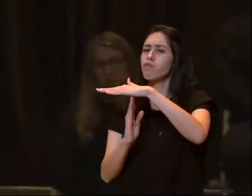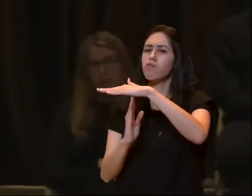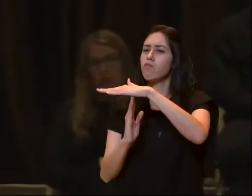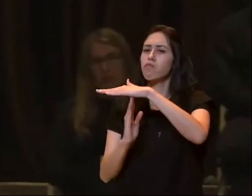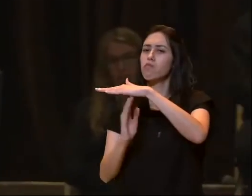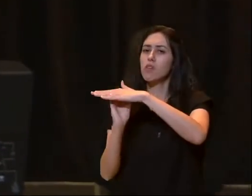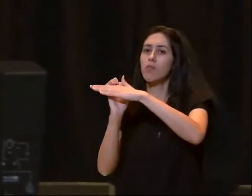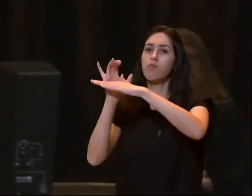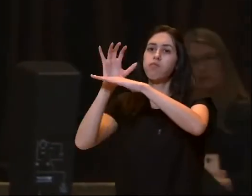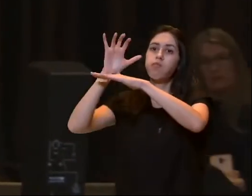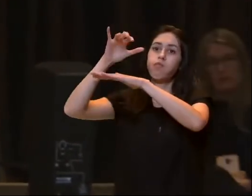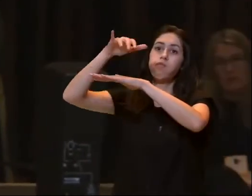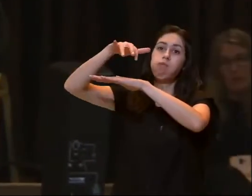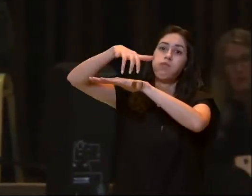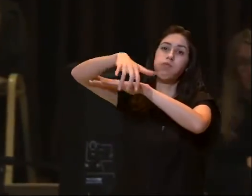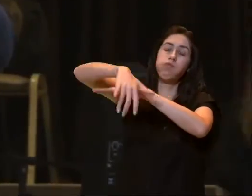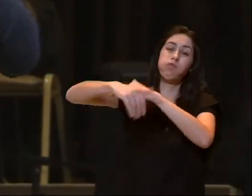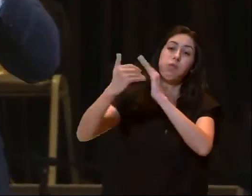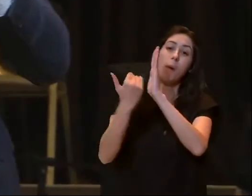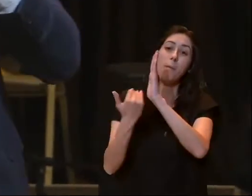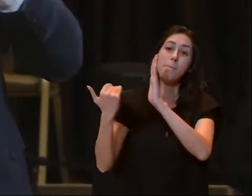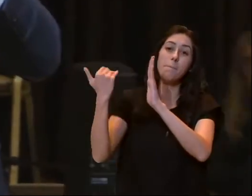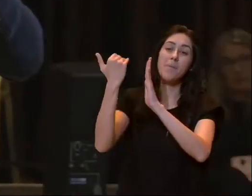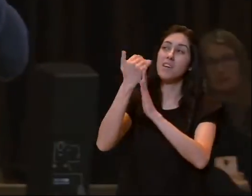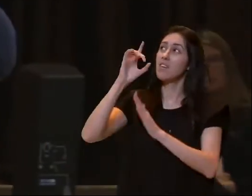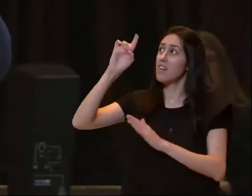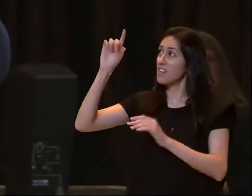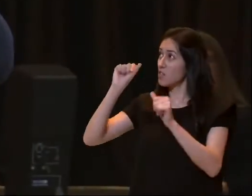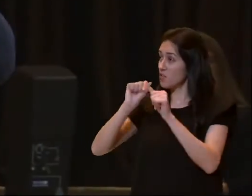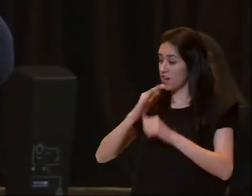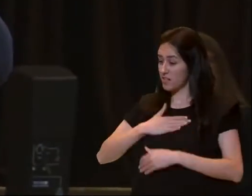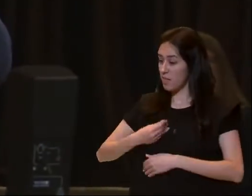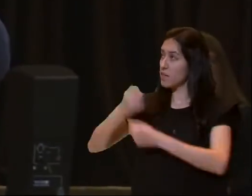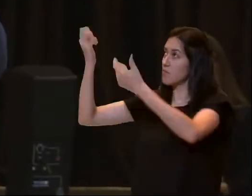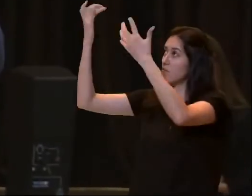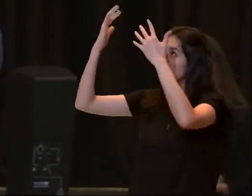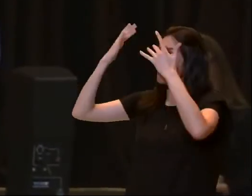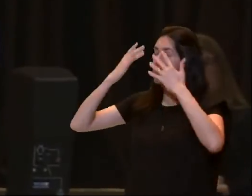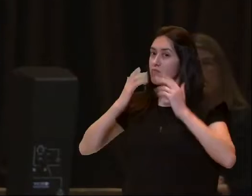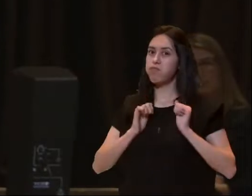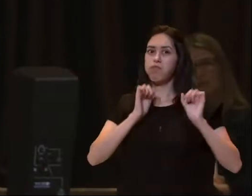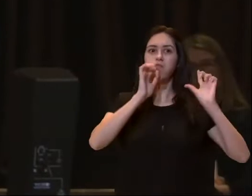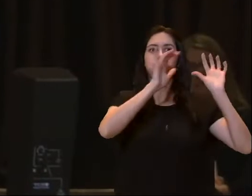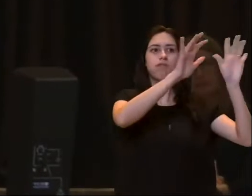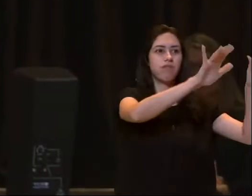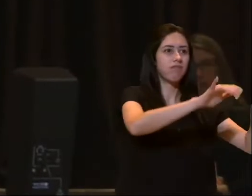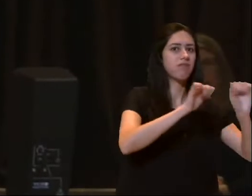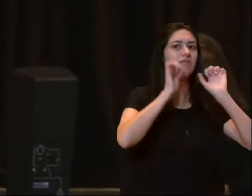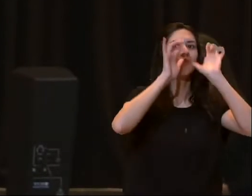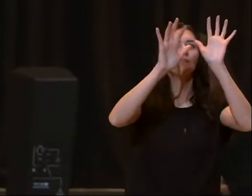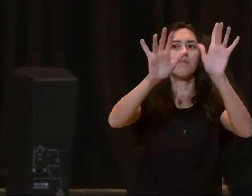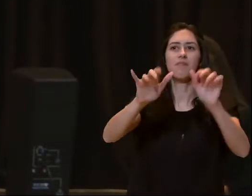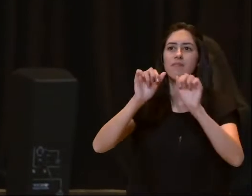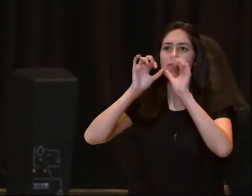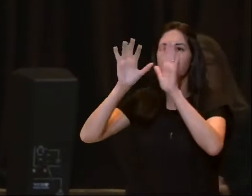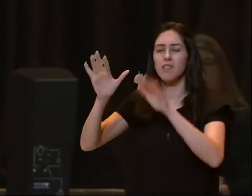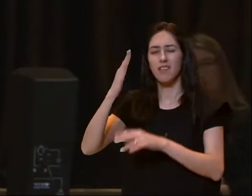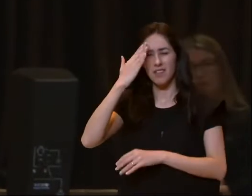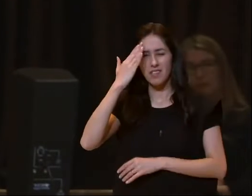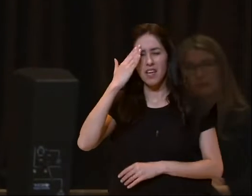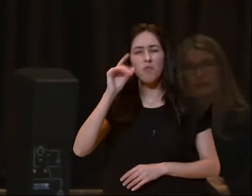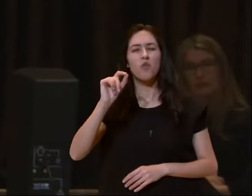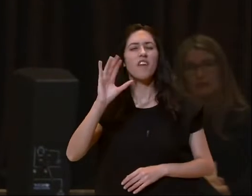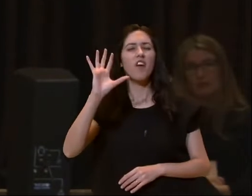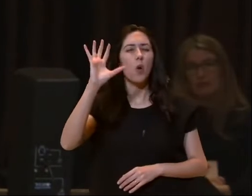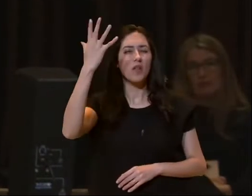transbordar. O que Deus faz na minha vida agora toca os outros. Sabe o que vai acontecer? Aquela